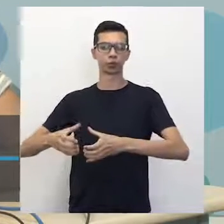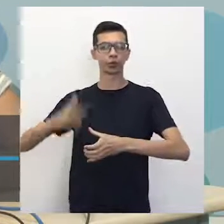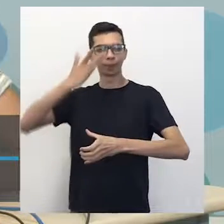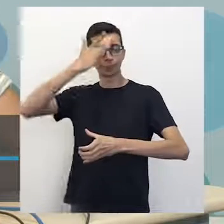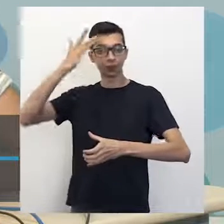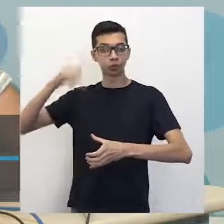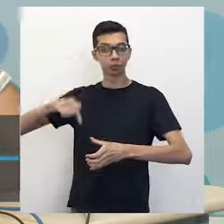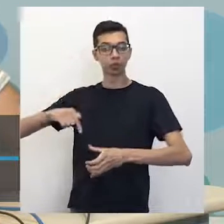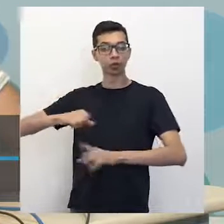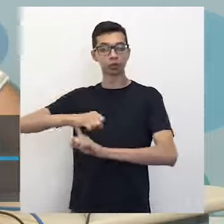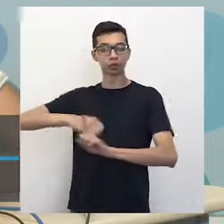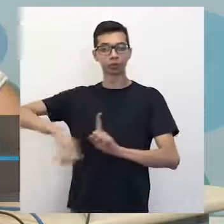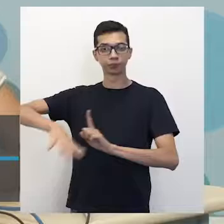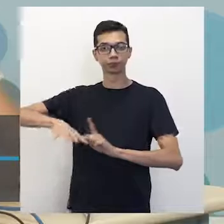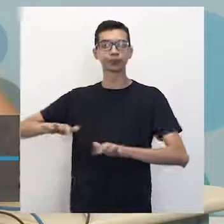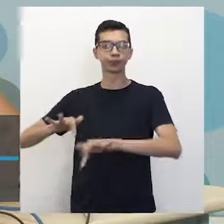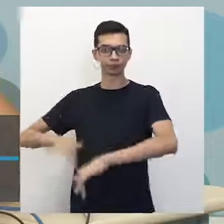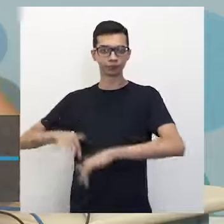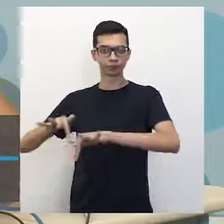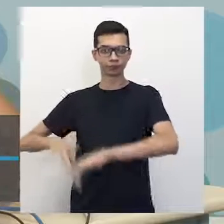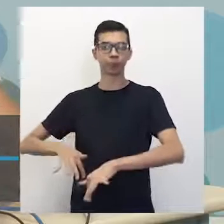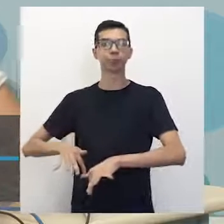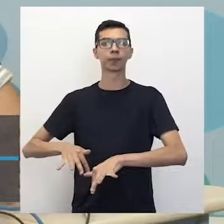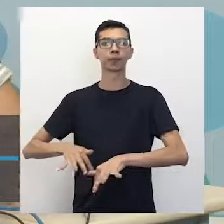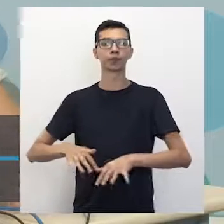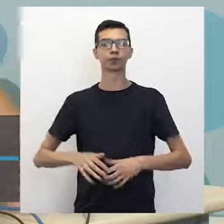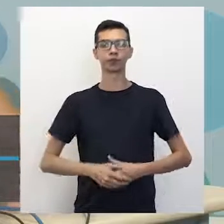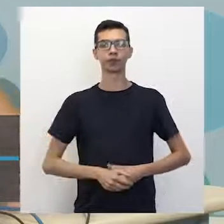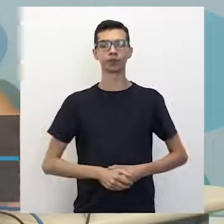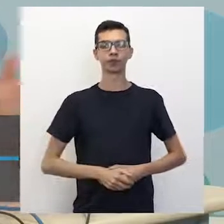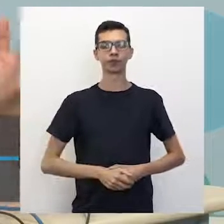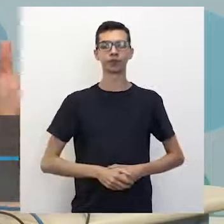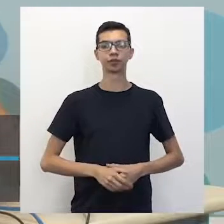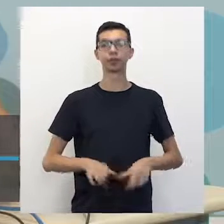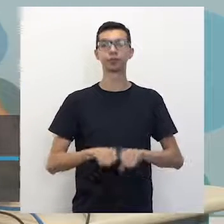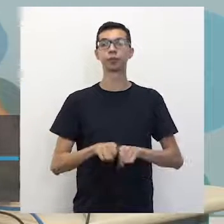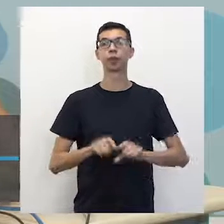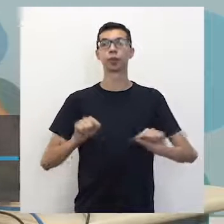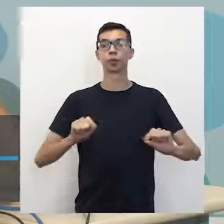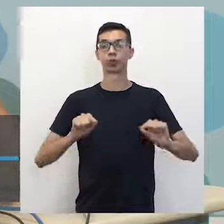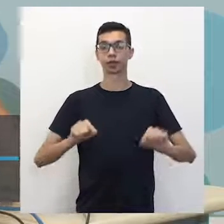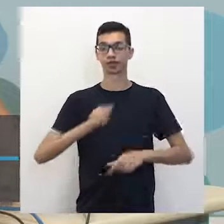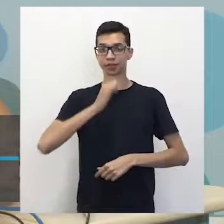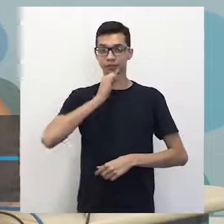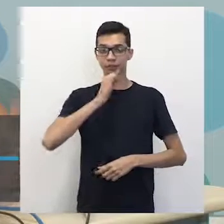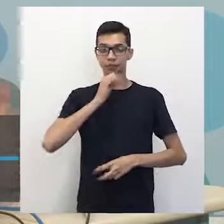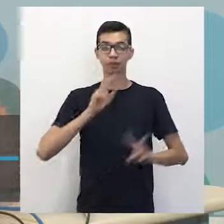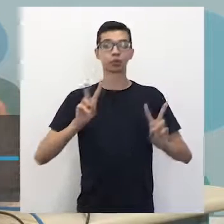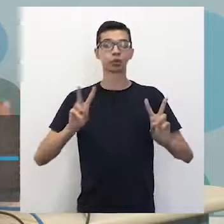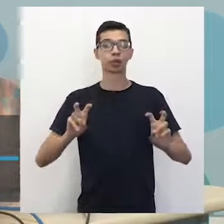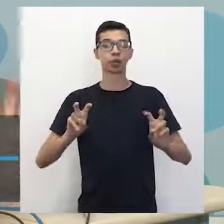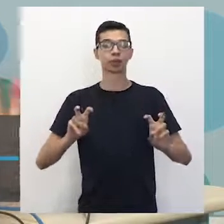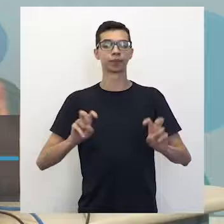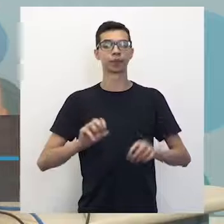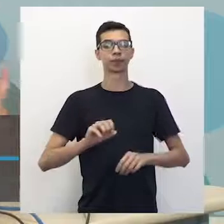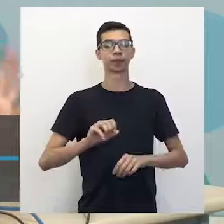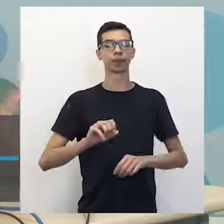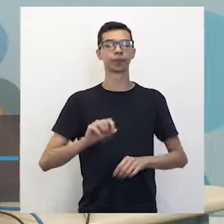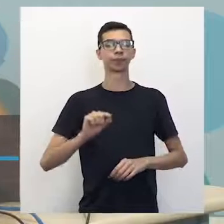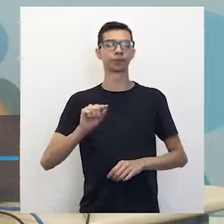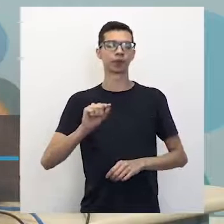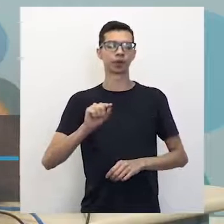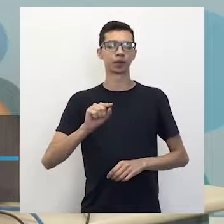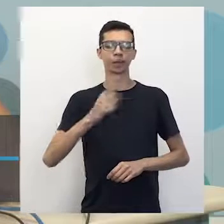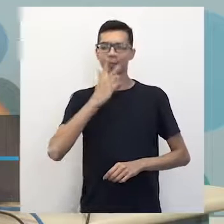certo? Gente, uma coisa que também tem que ficar claro é o seguinte: essa condição do servo, ela é injusta se a gente